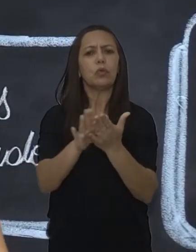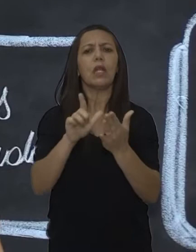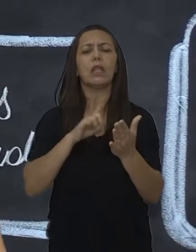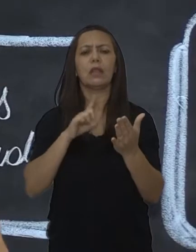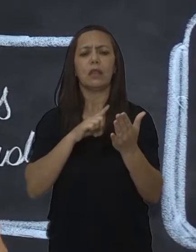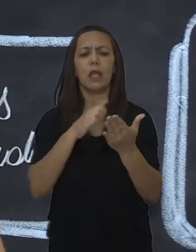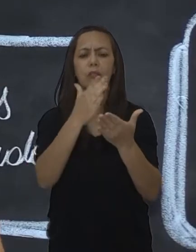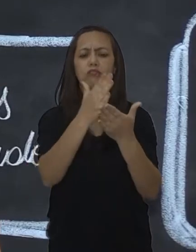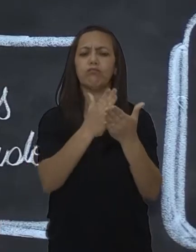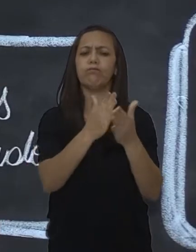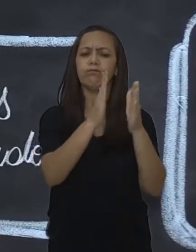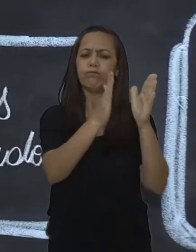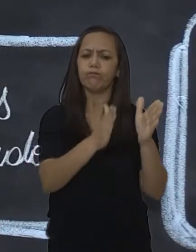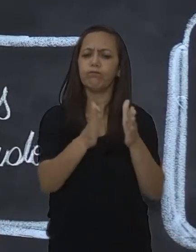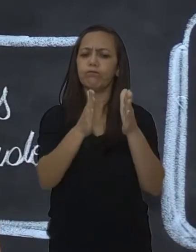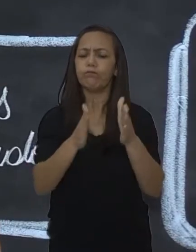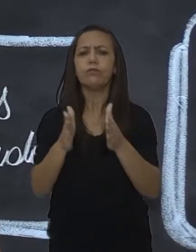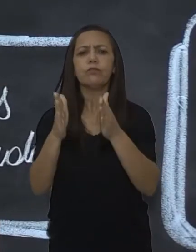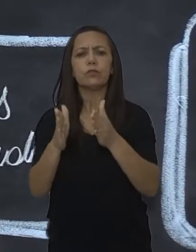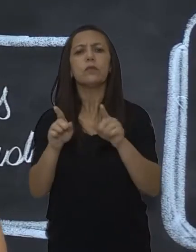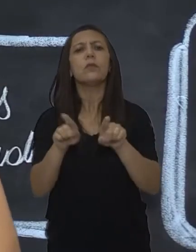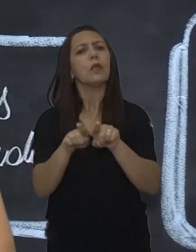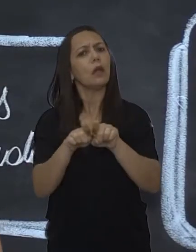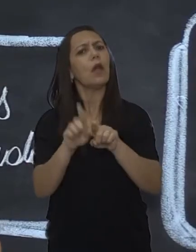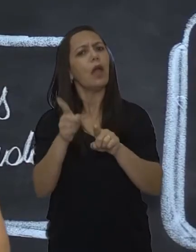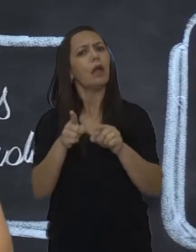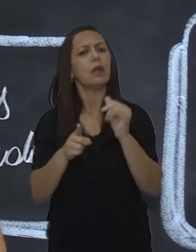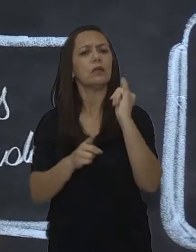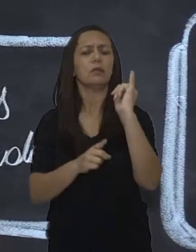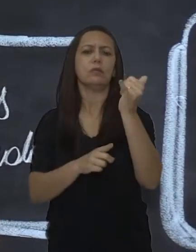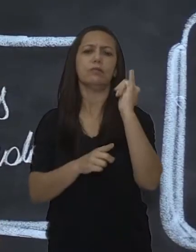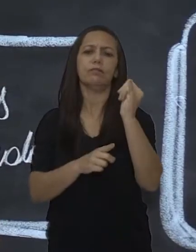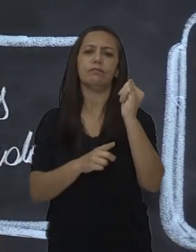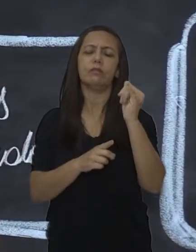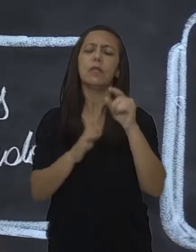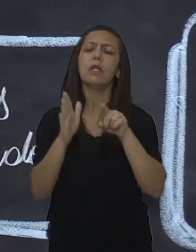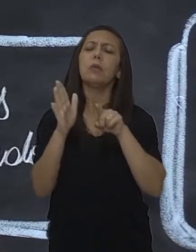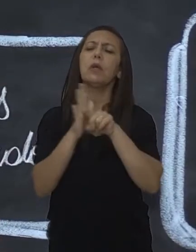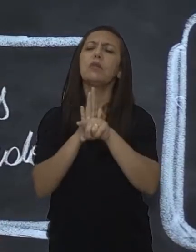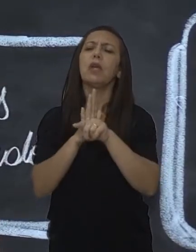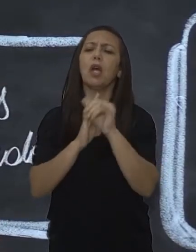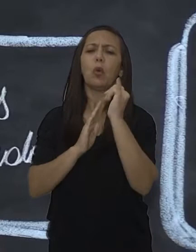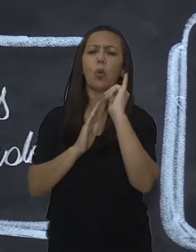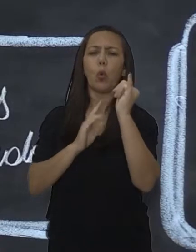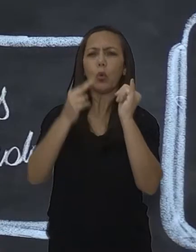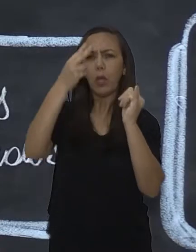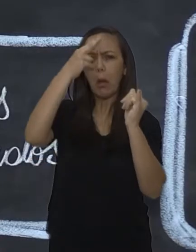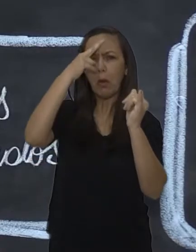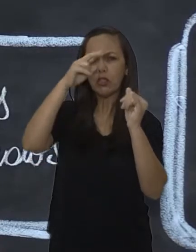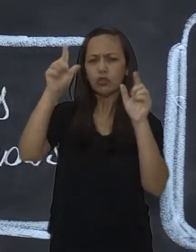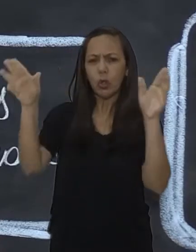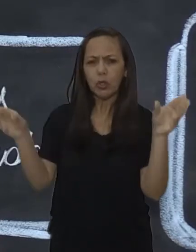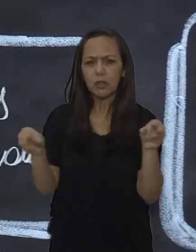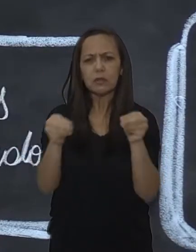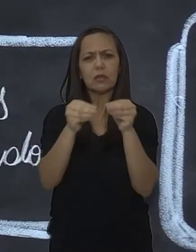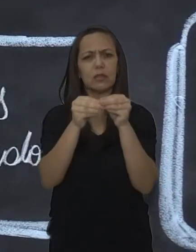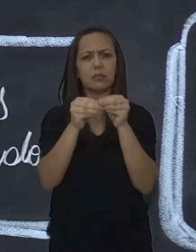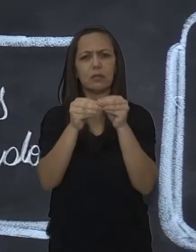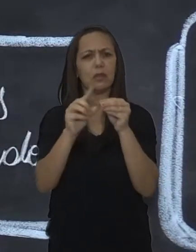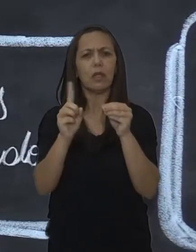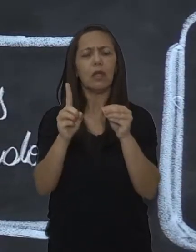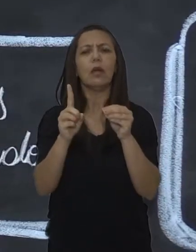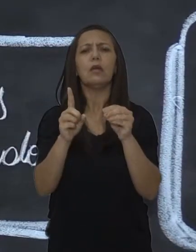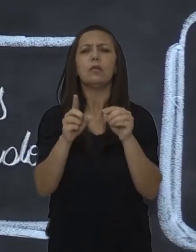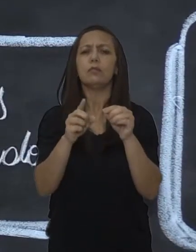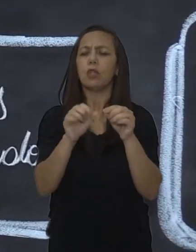várias partes e mesmo assim ele é um conto. Aí você pode me perguntar, mas o conto então não é uma história pequena? Pequena não só em relação